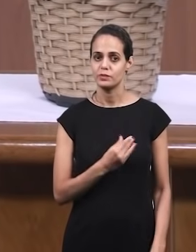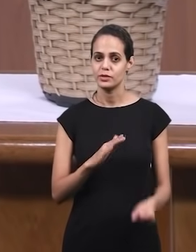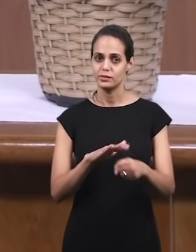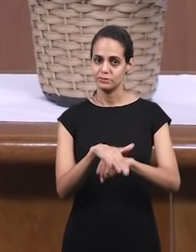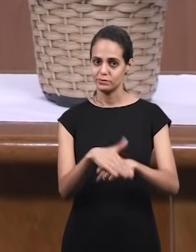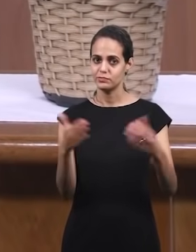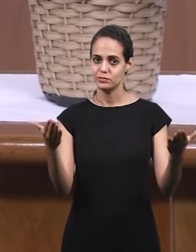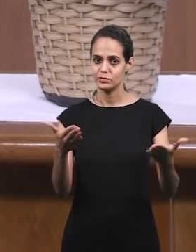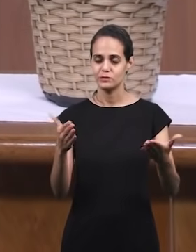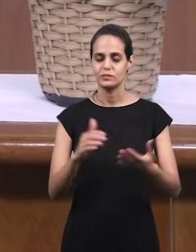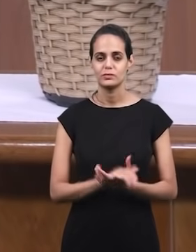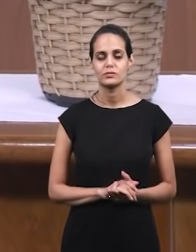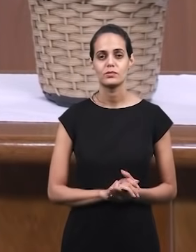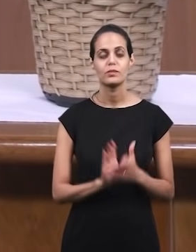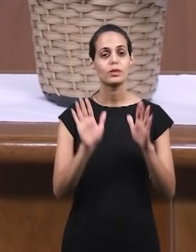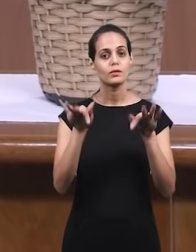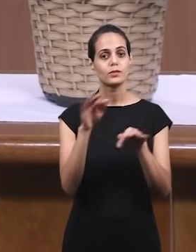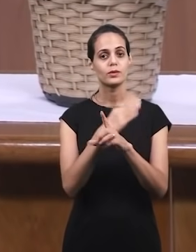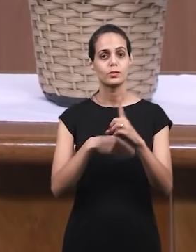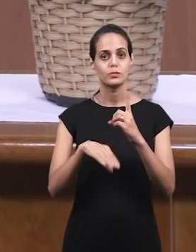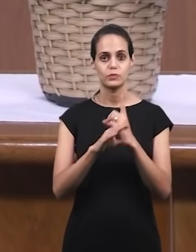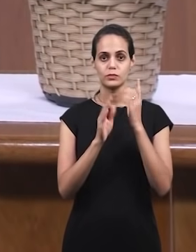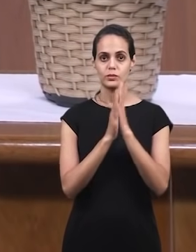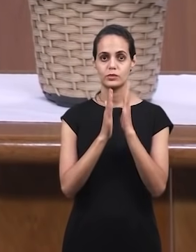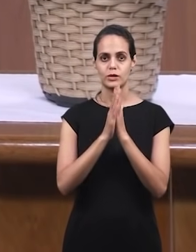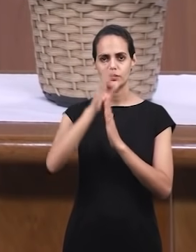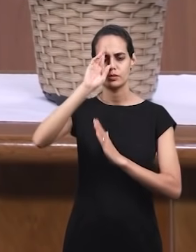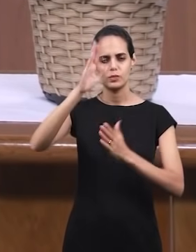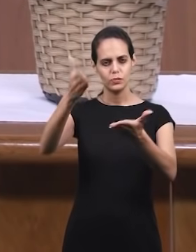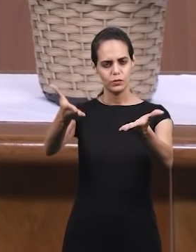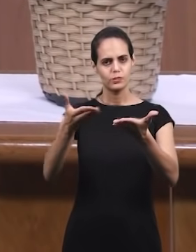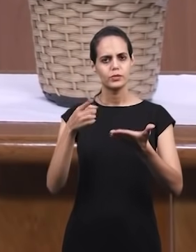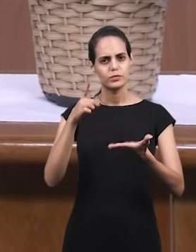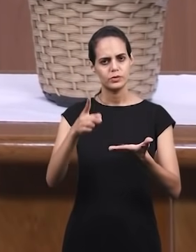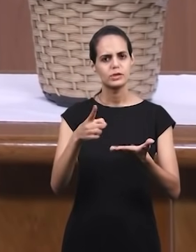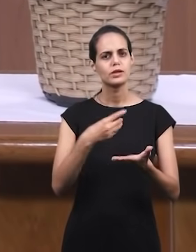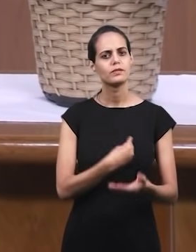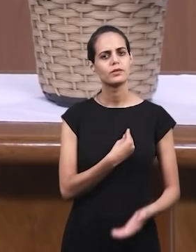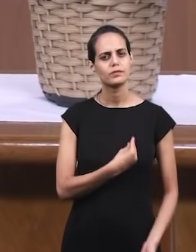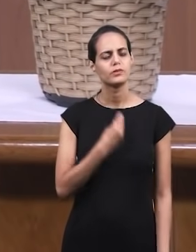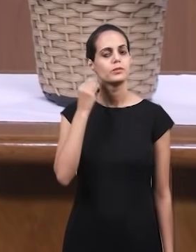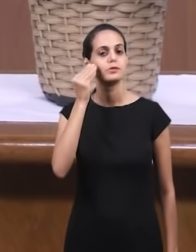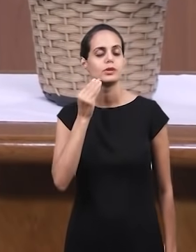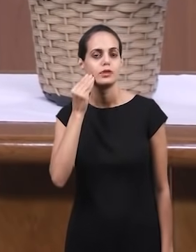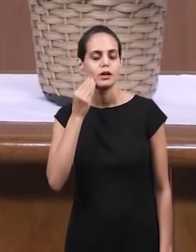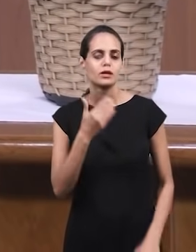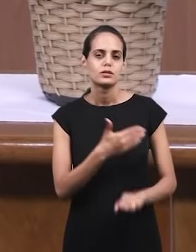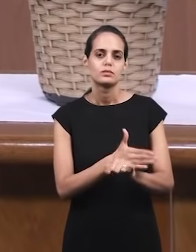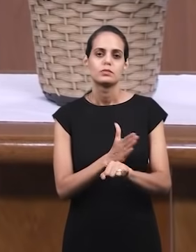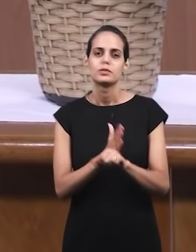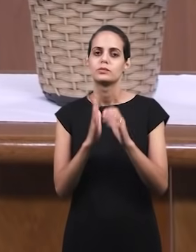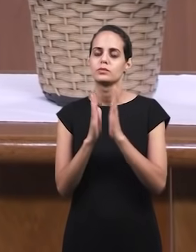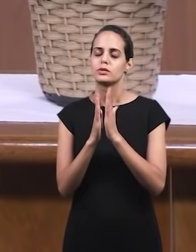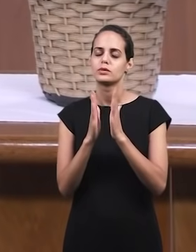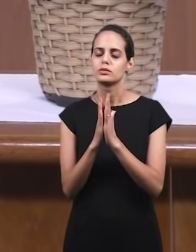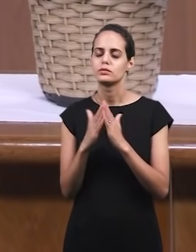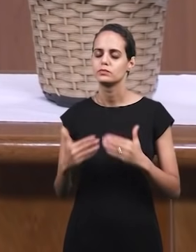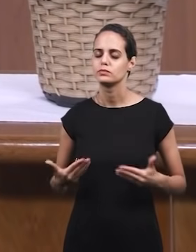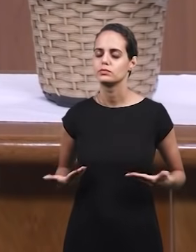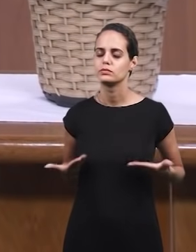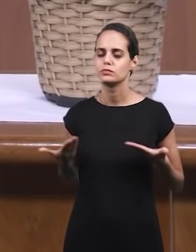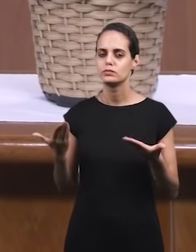estamos chegando ao final deste culto, nós vamos orar ao Senhor e eu te convido a viver junto conosco este momento de oração, esse momento